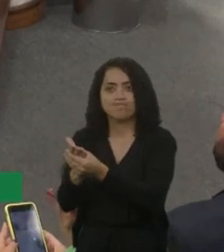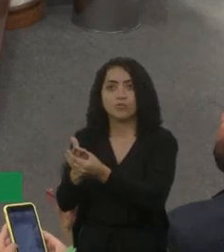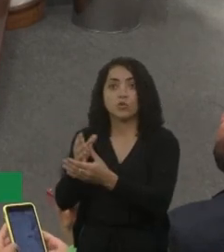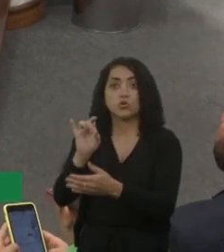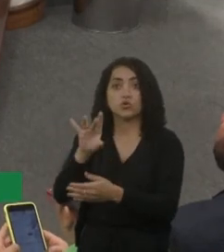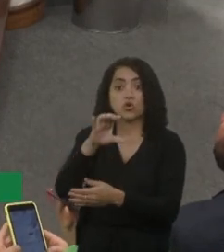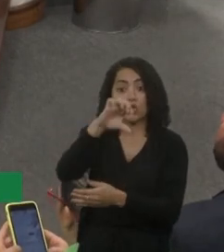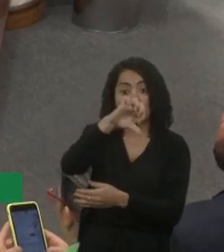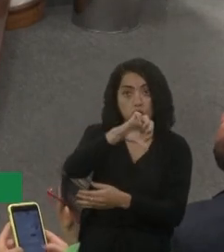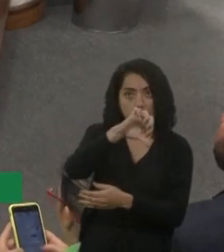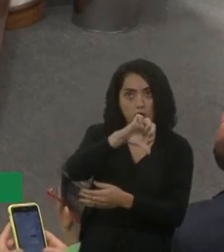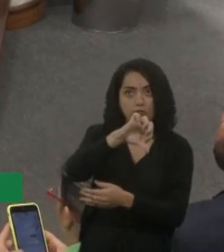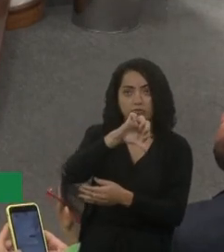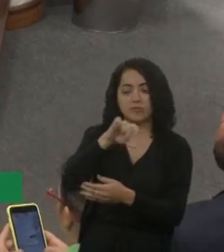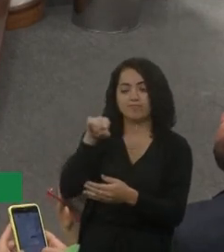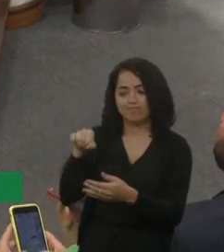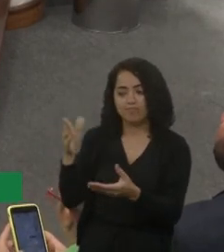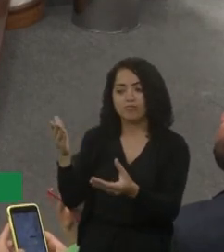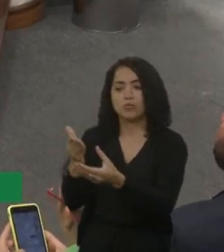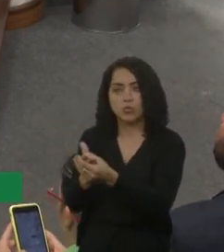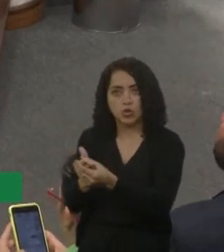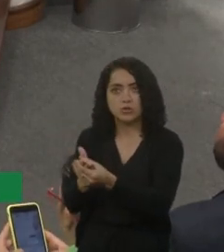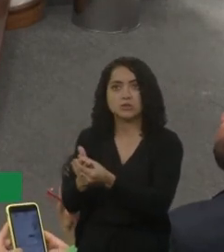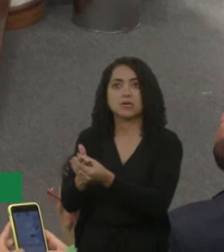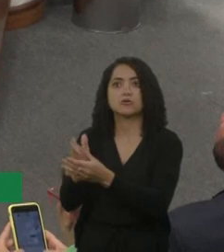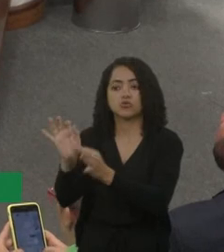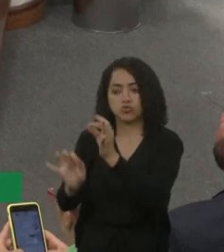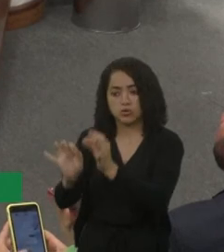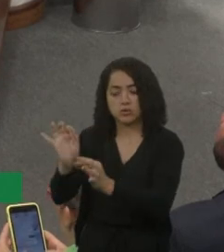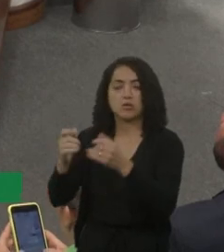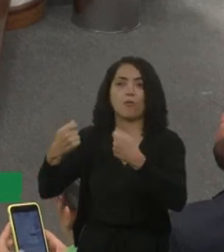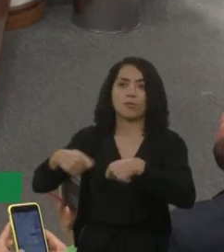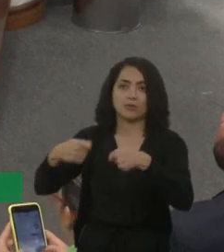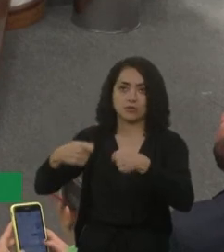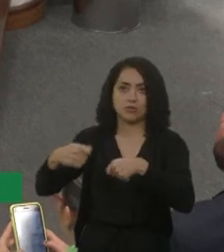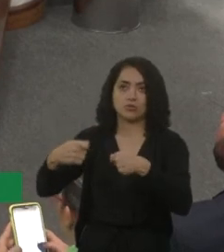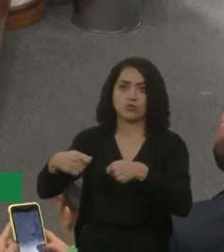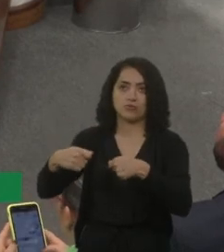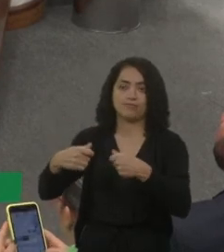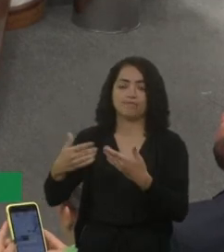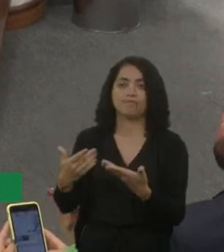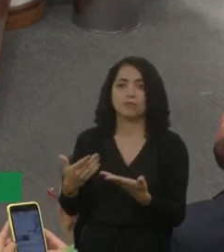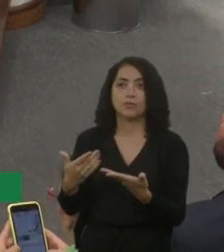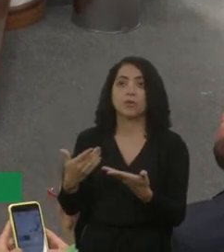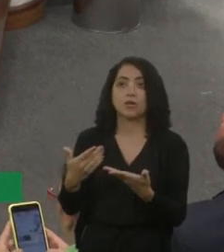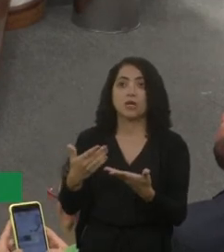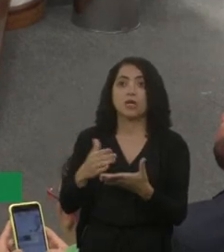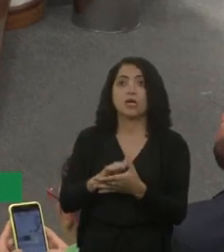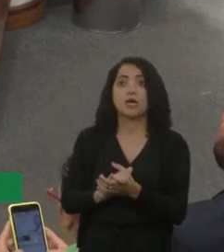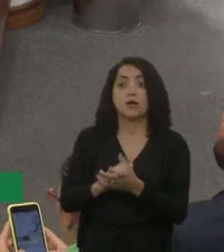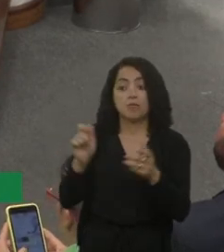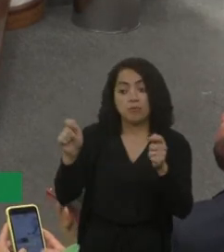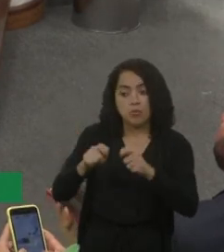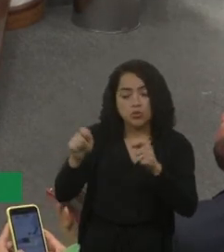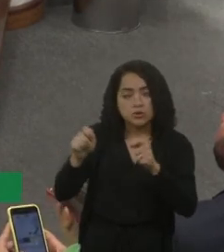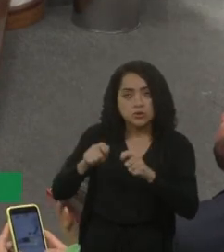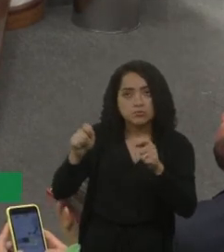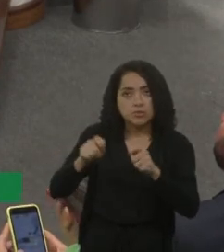recebem judicialmente. Então, isso é uma proposta nossa enquanto área técnica da gente possibilitar a via